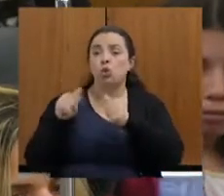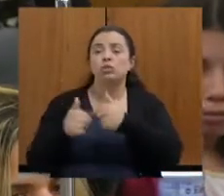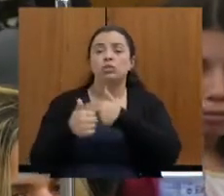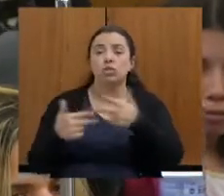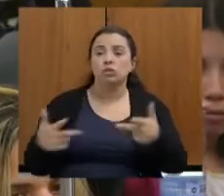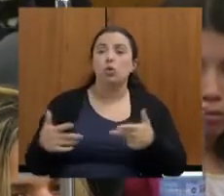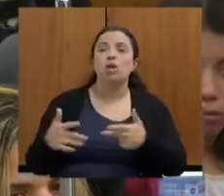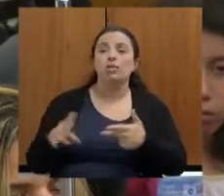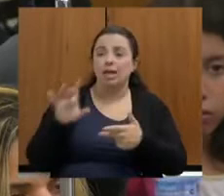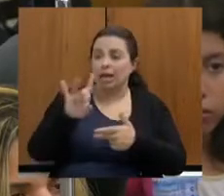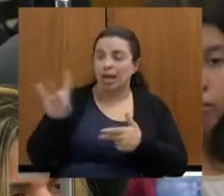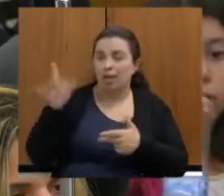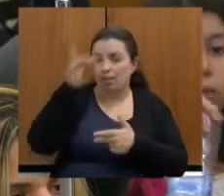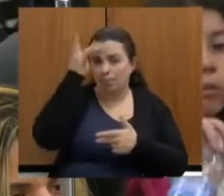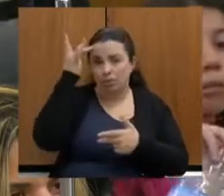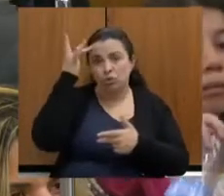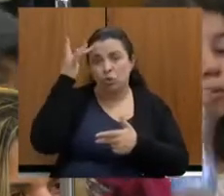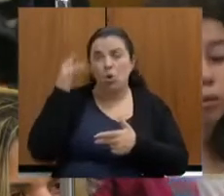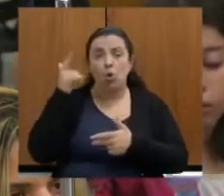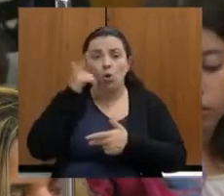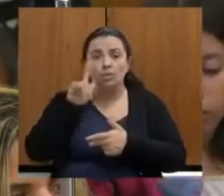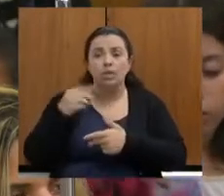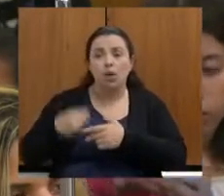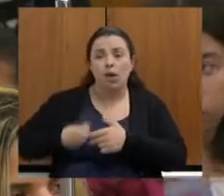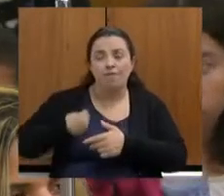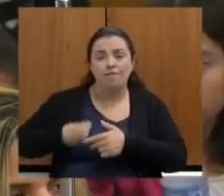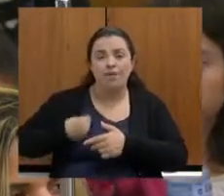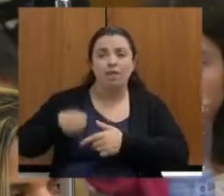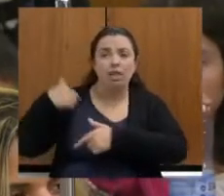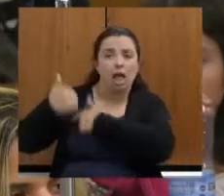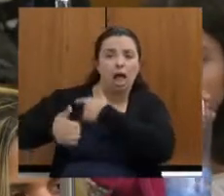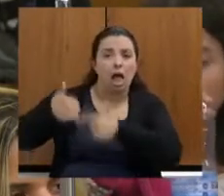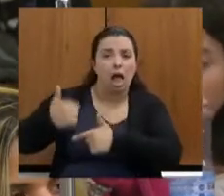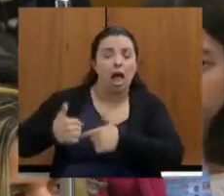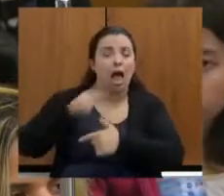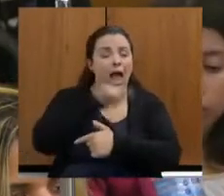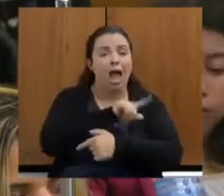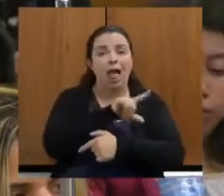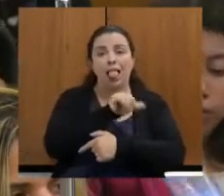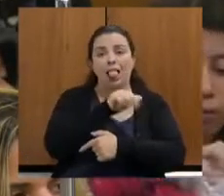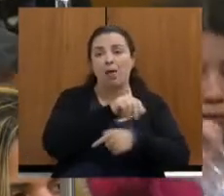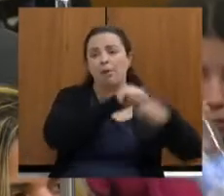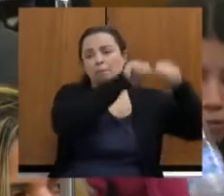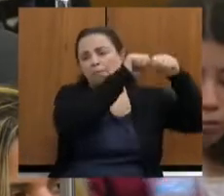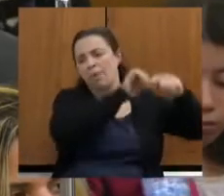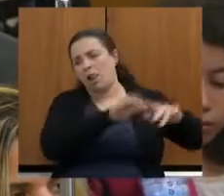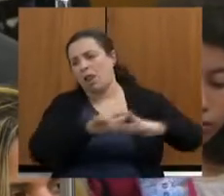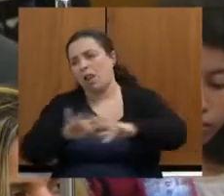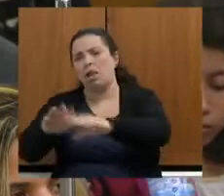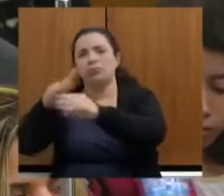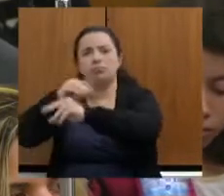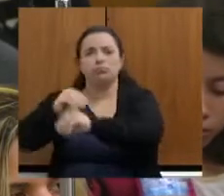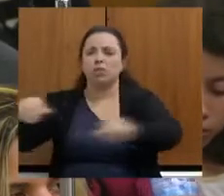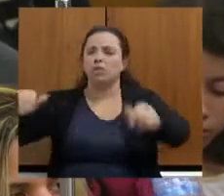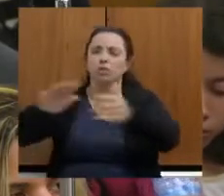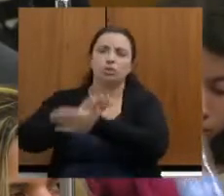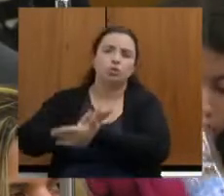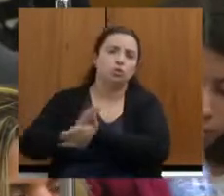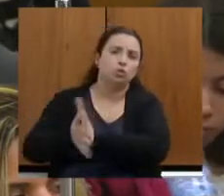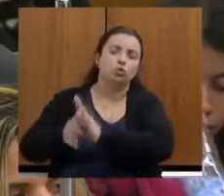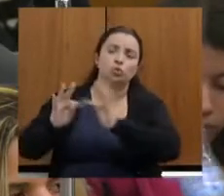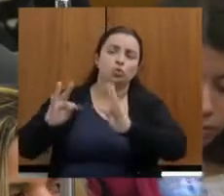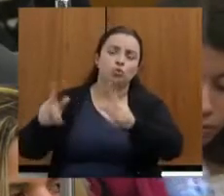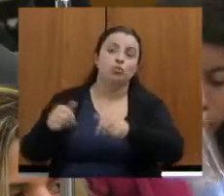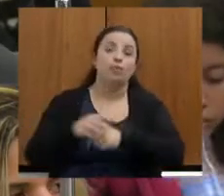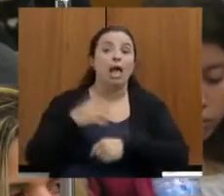todo da vida a lama veio destruiu tudo e agora nós estamos aí ó os atingidos esperando